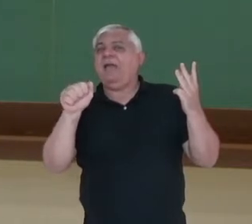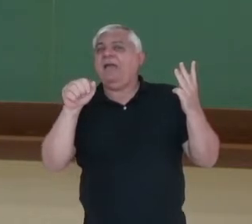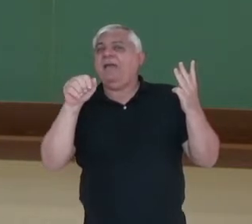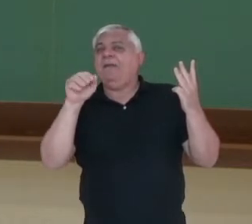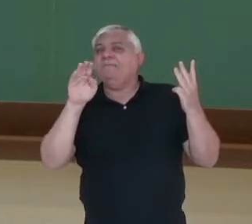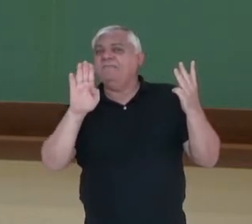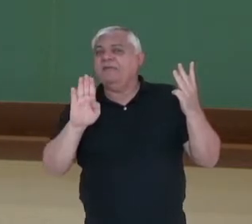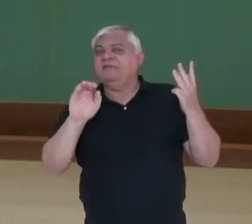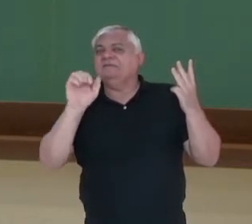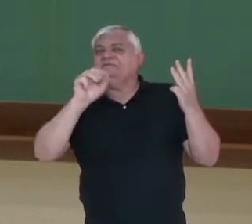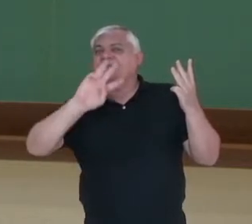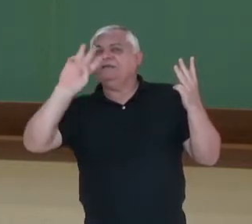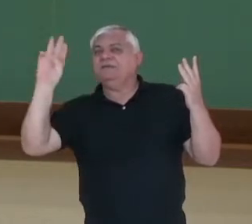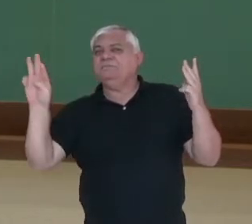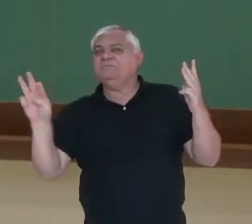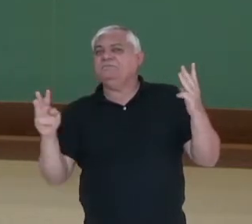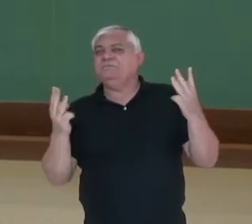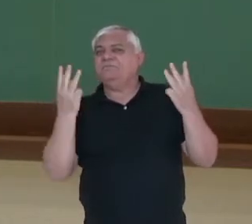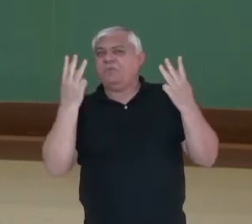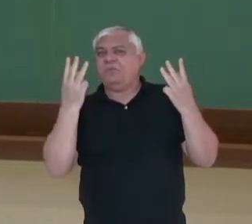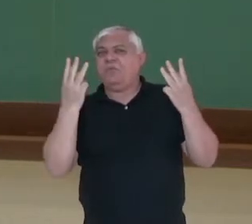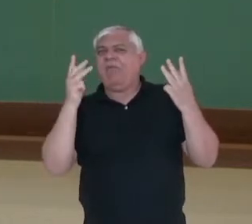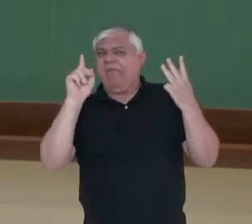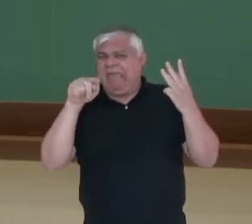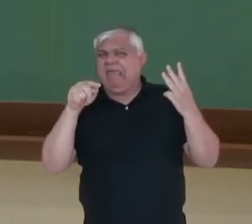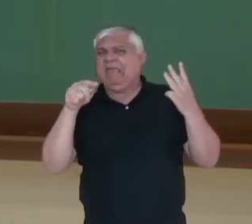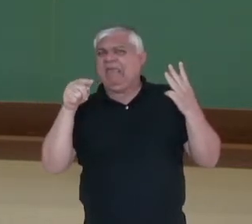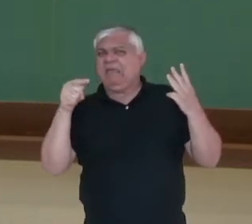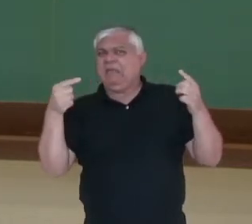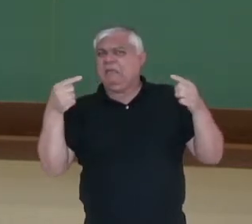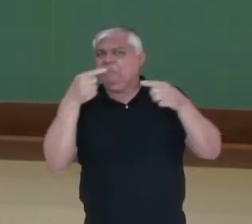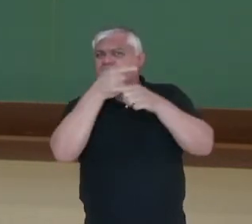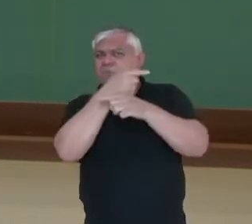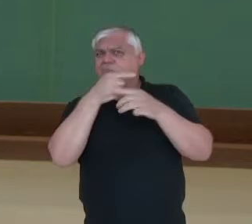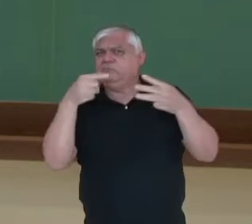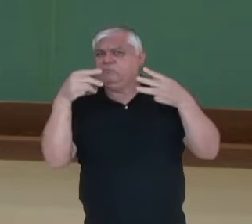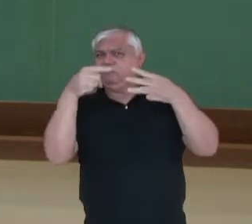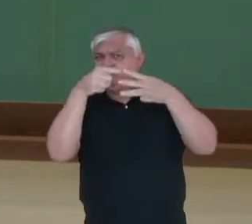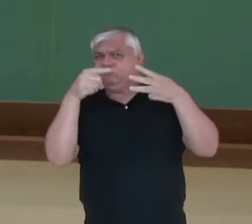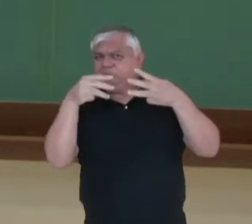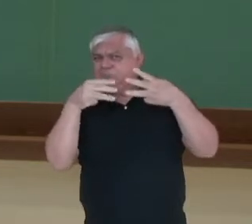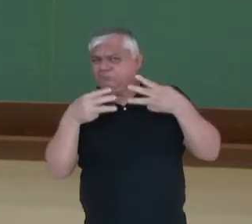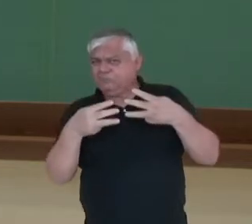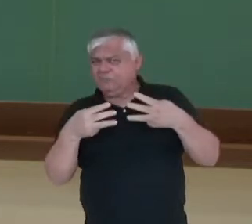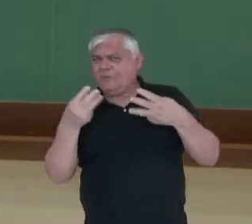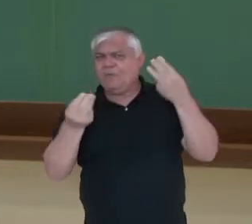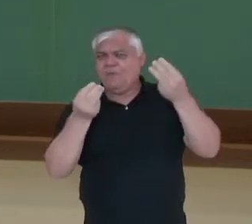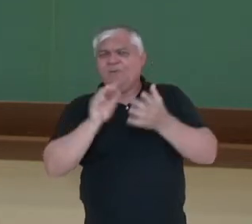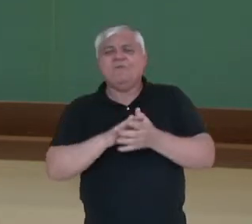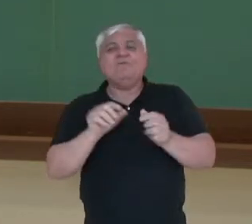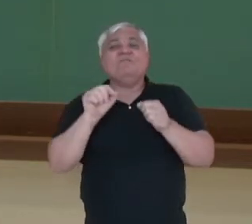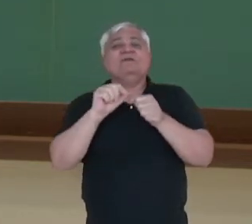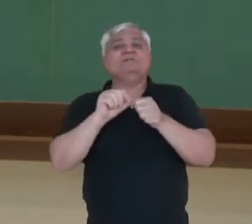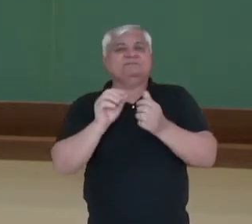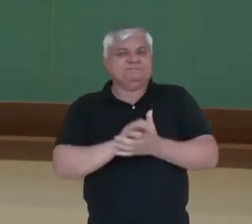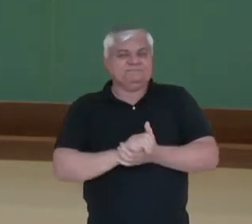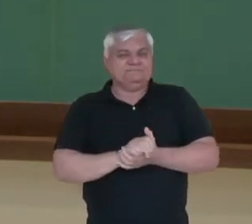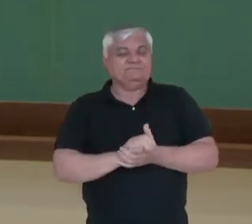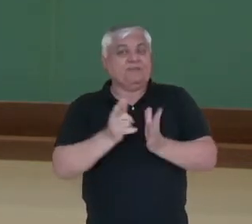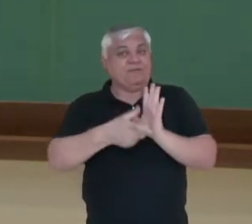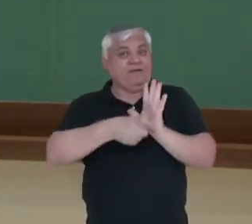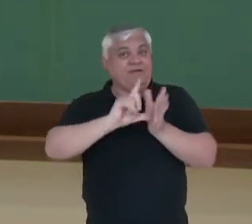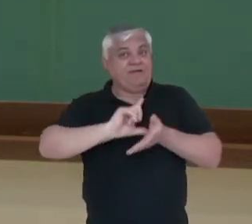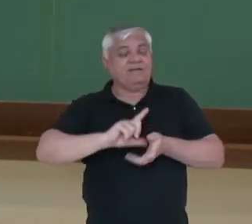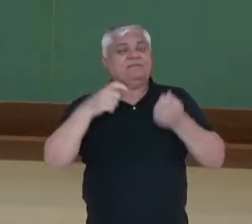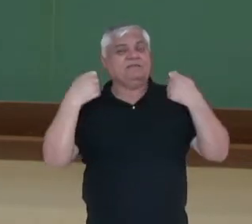C são inversamente proporcionais a x, y e z. O que eu devo fazer? Eu devo fazer